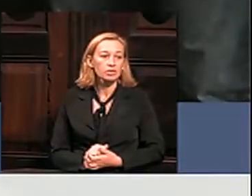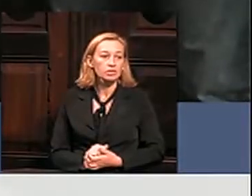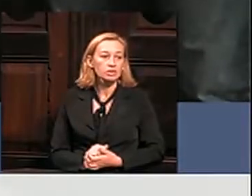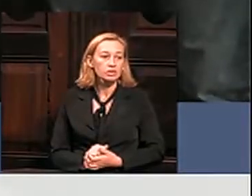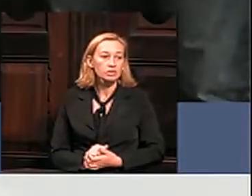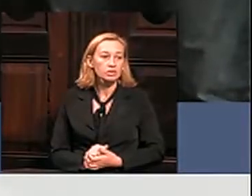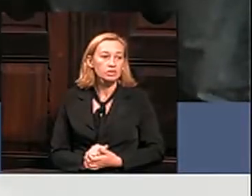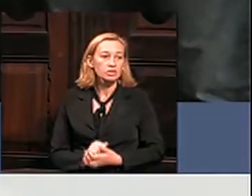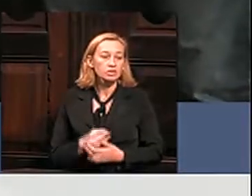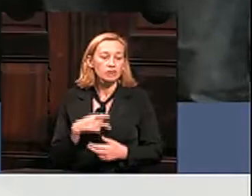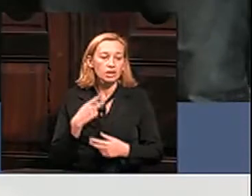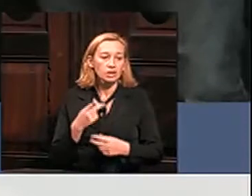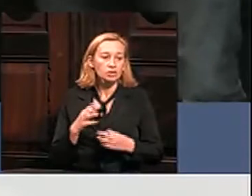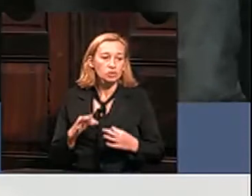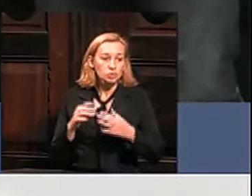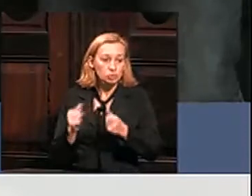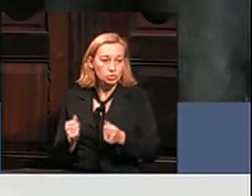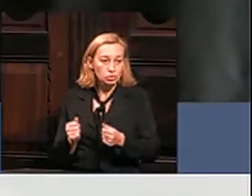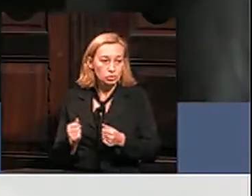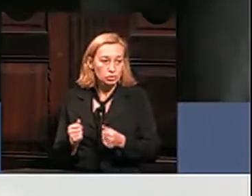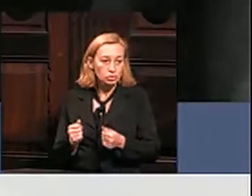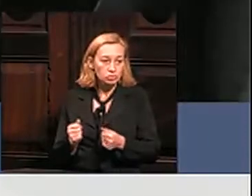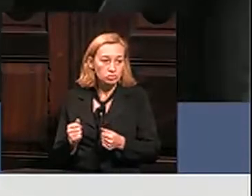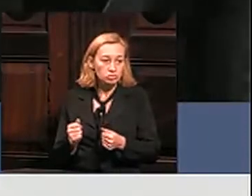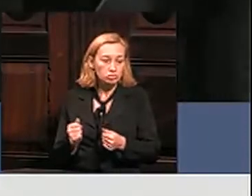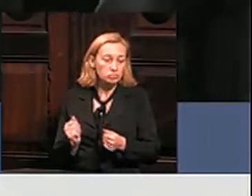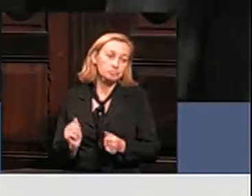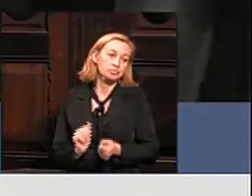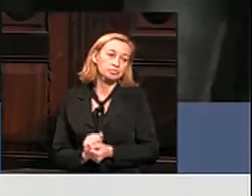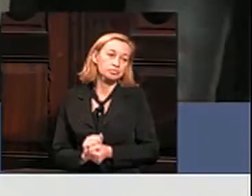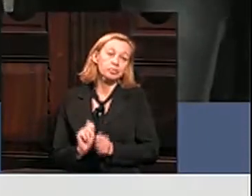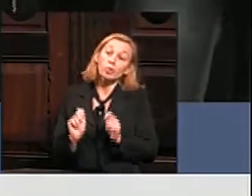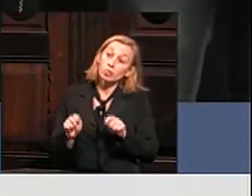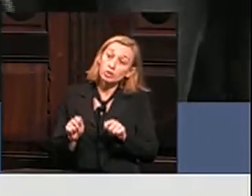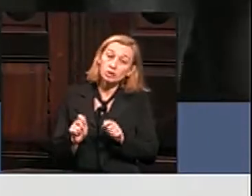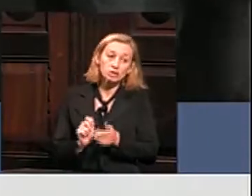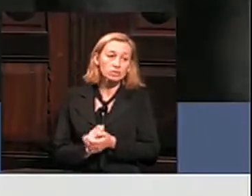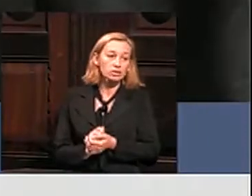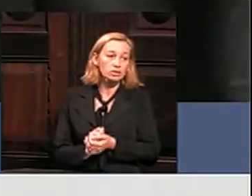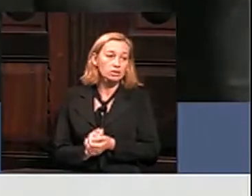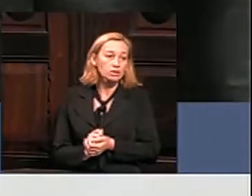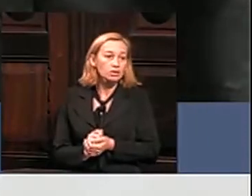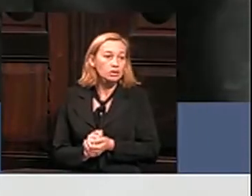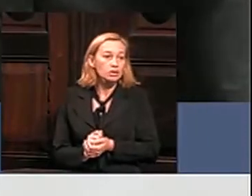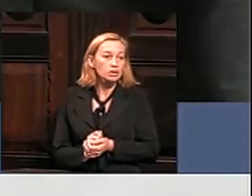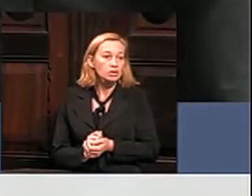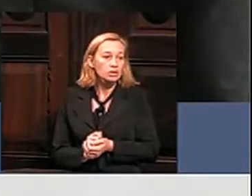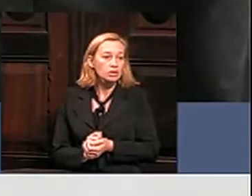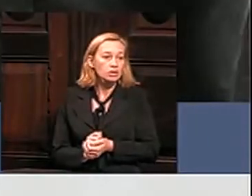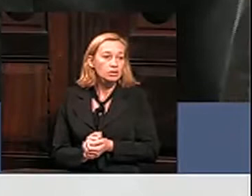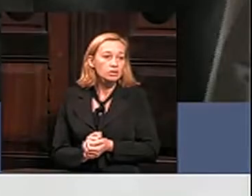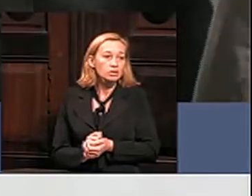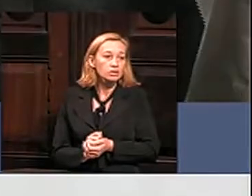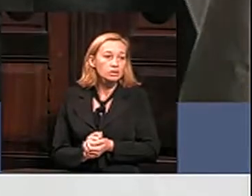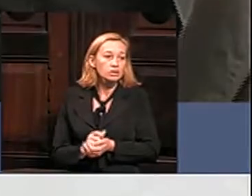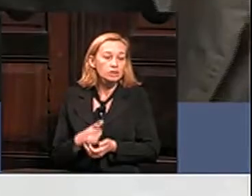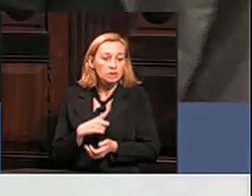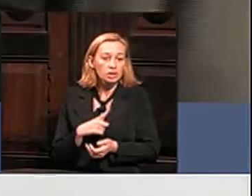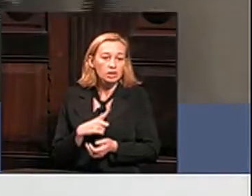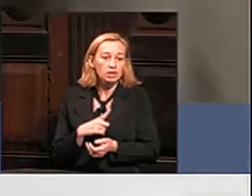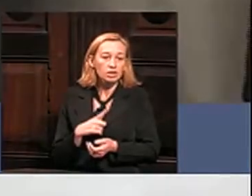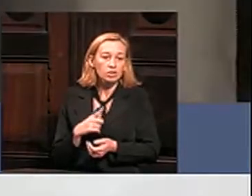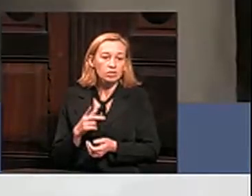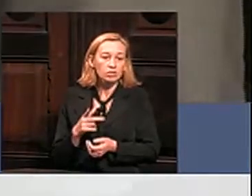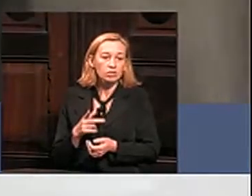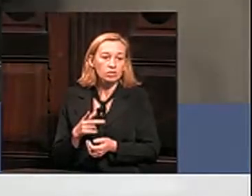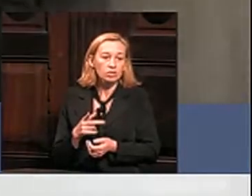aos destaques. É possível, mesmo que longínquamente, que haja uma reversão do quadro.